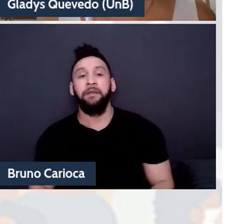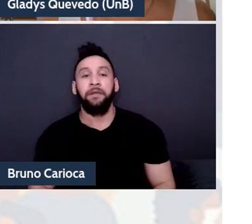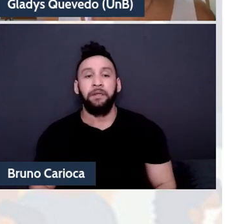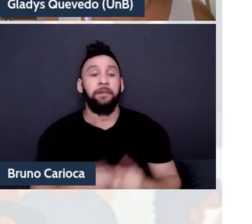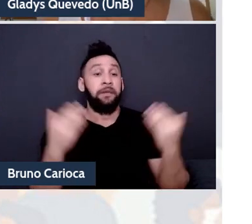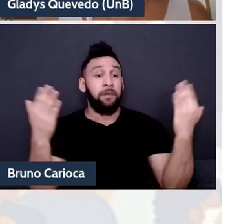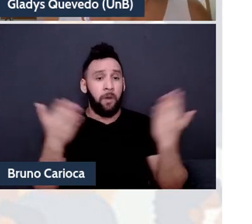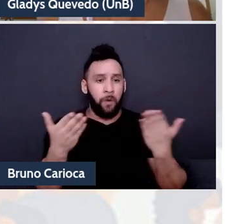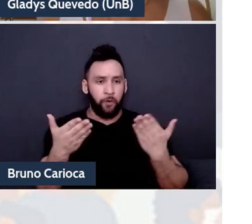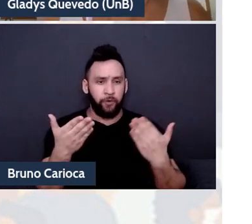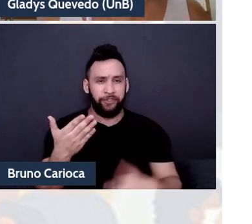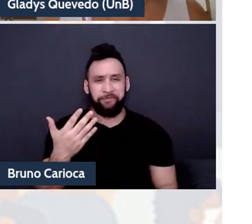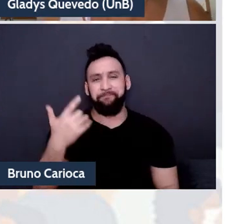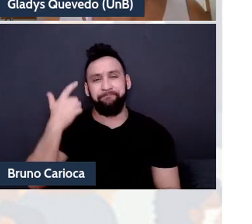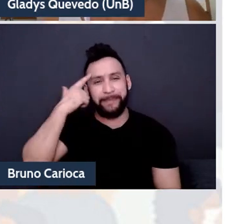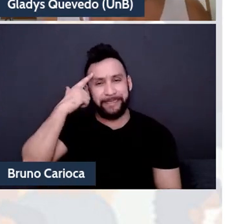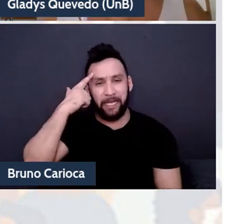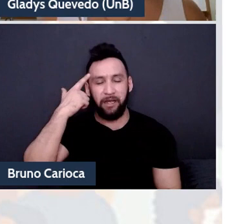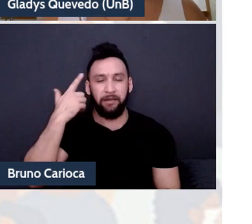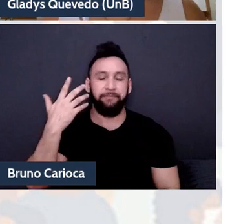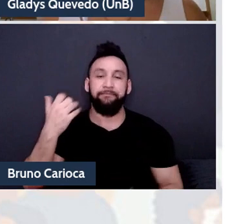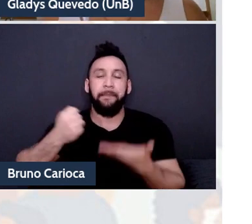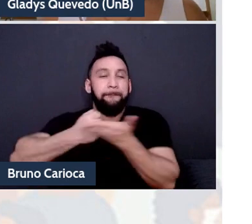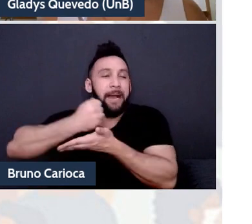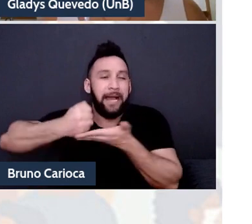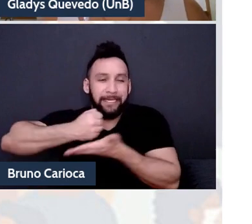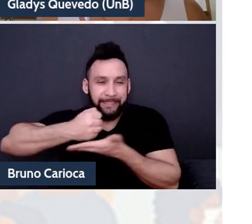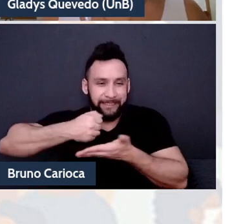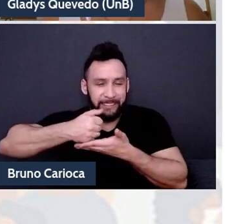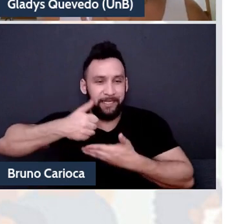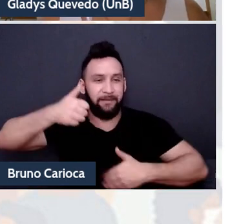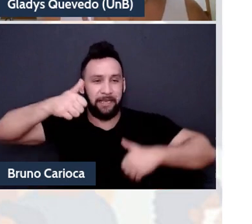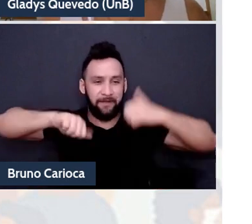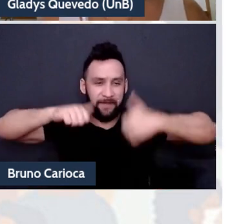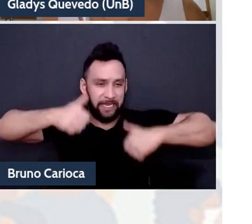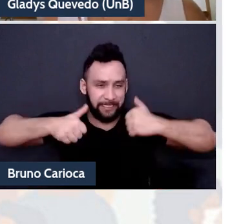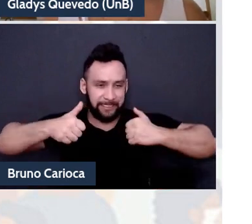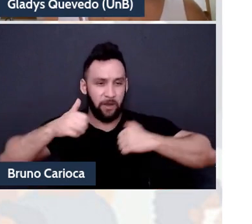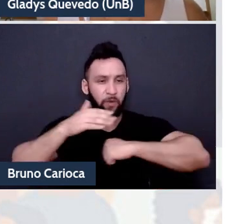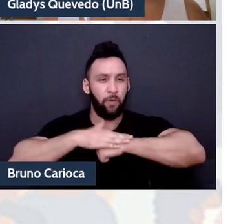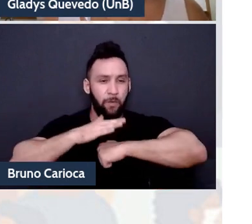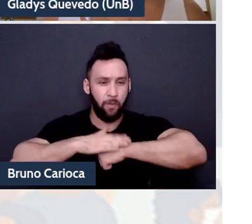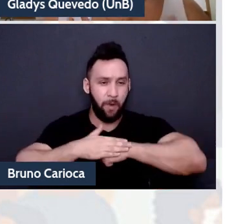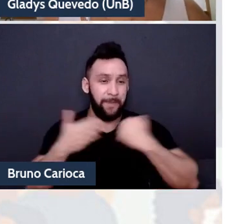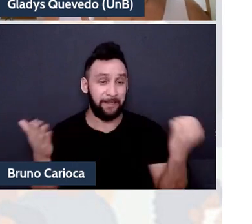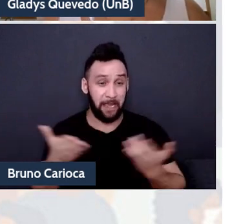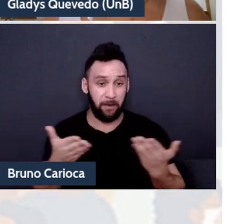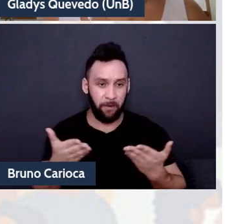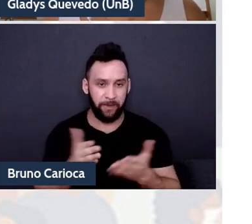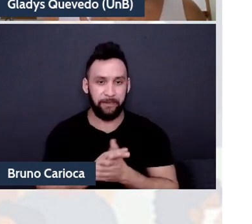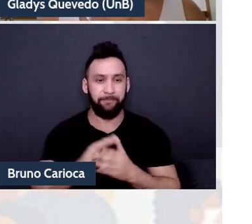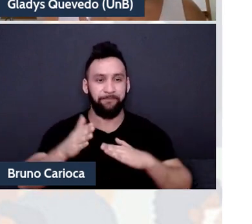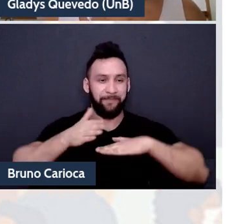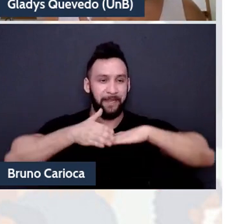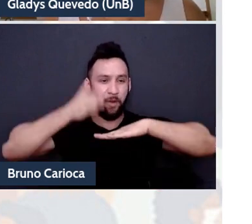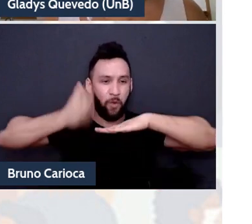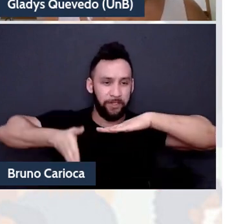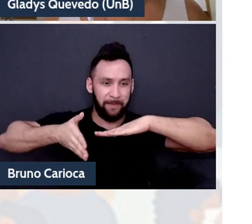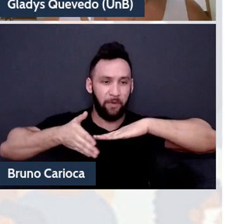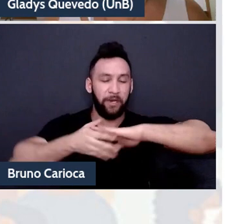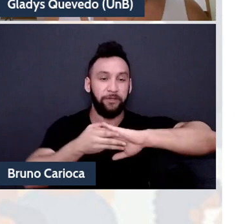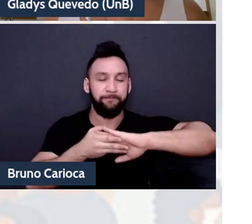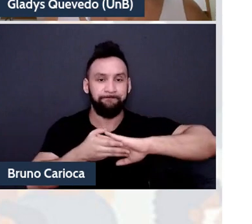né? O primeiro deles é a gente ter a consciência de que exames ou testes estão inseridos em um contexto